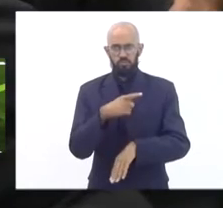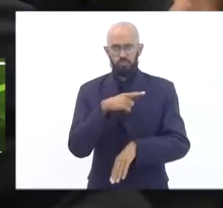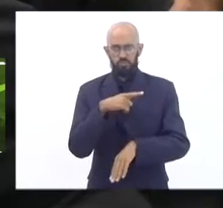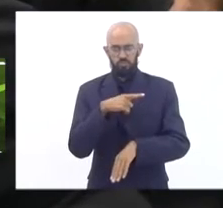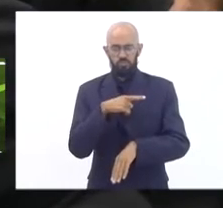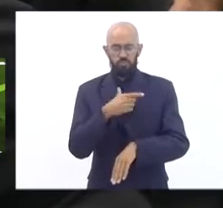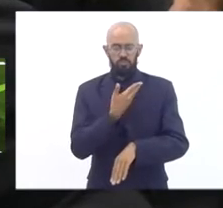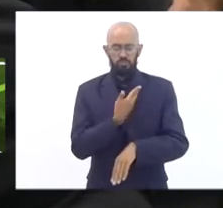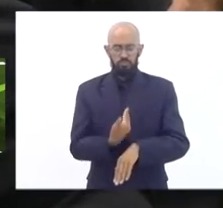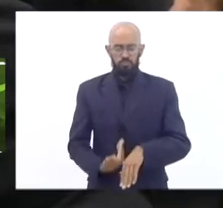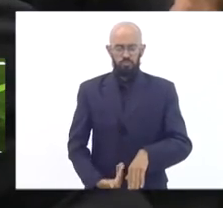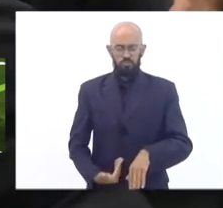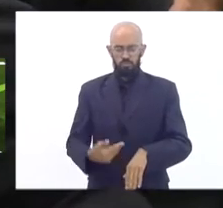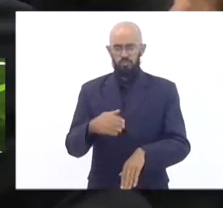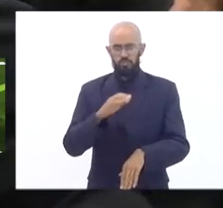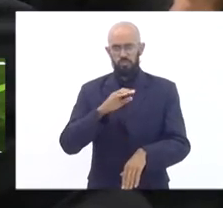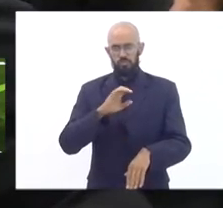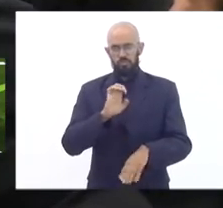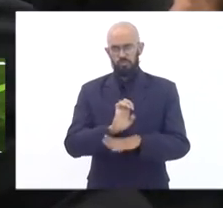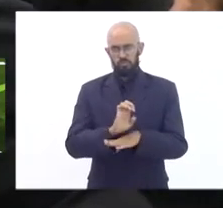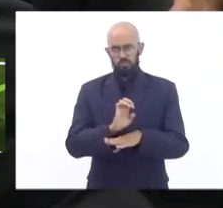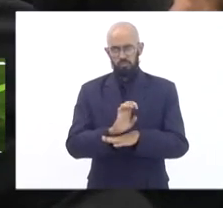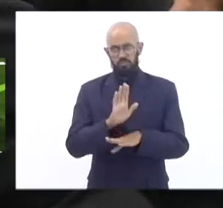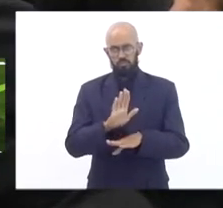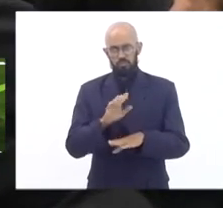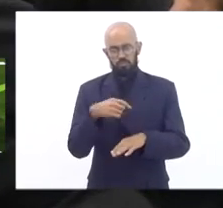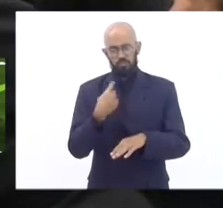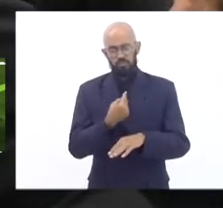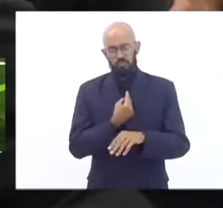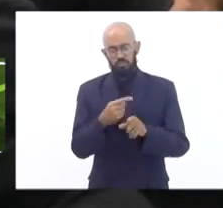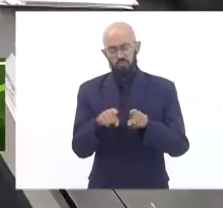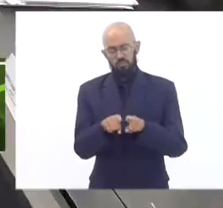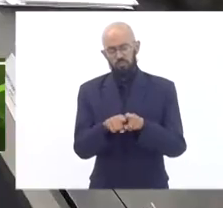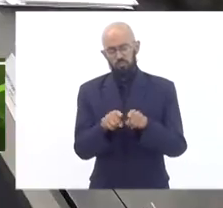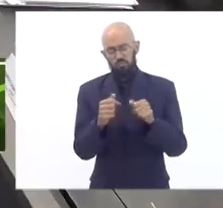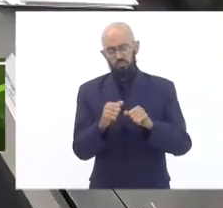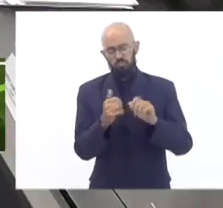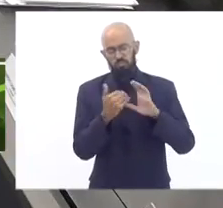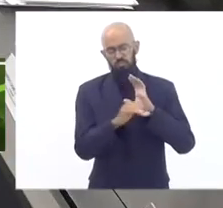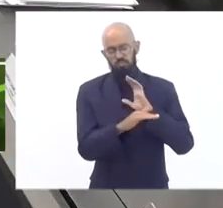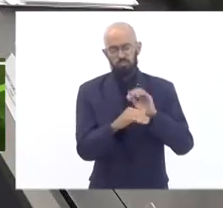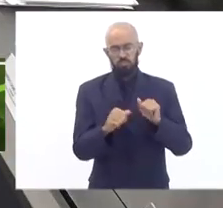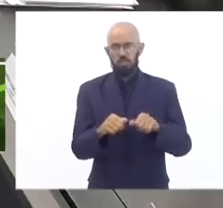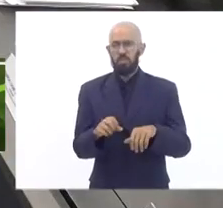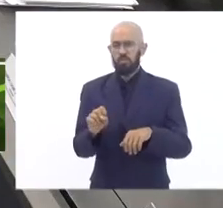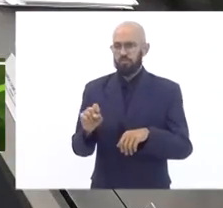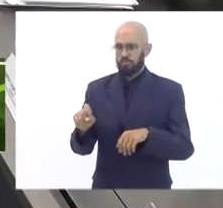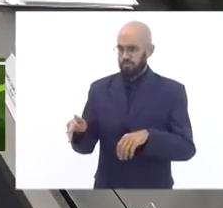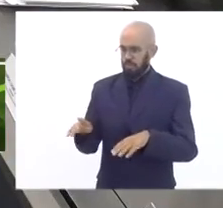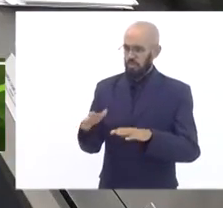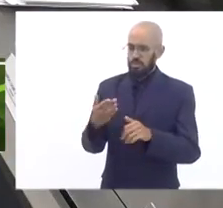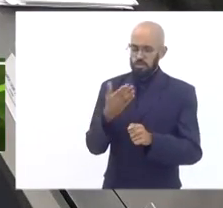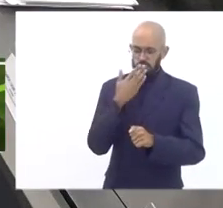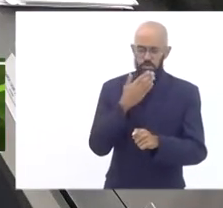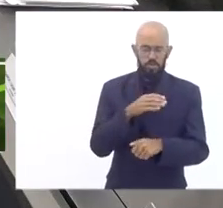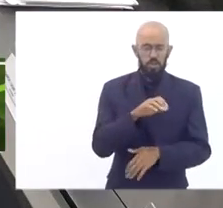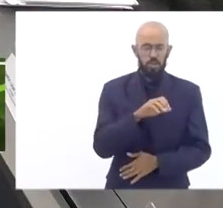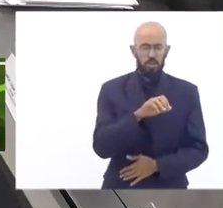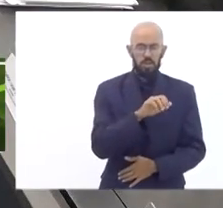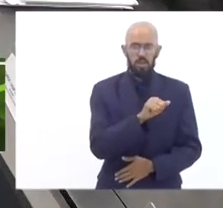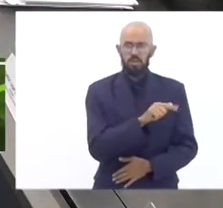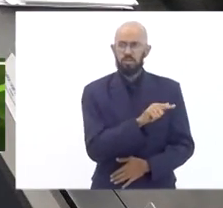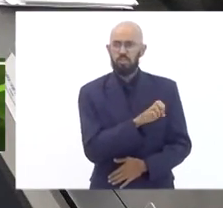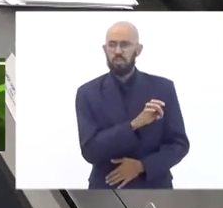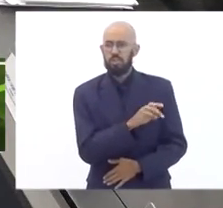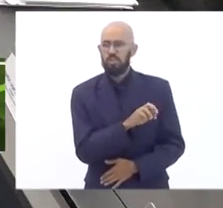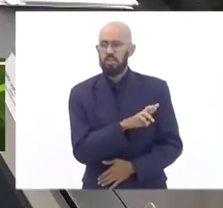Supervia pode encaminhar, sim. Por favor. Eu queria pedir senhores esse documento, e que também queria pedir a Getrans, para a Cetrans, se